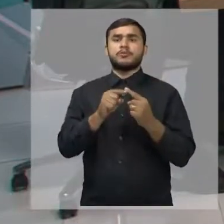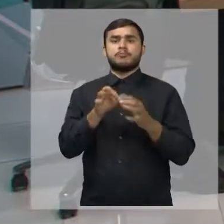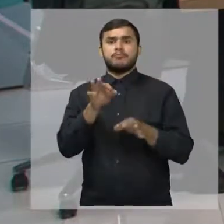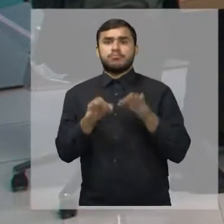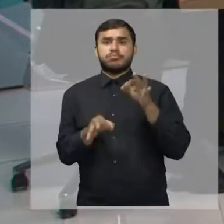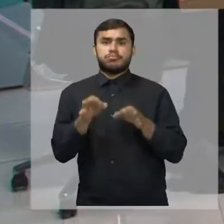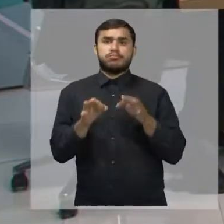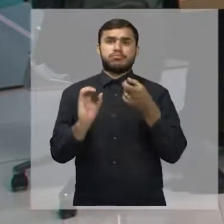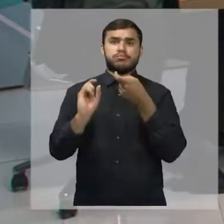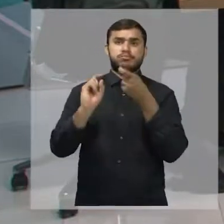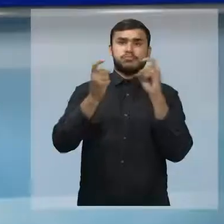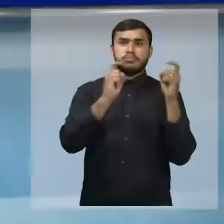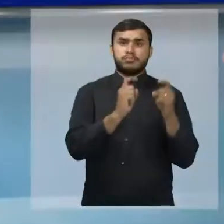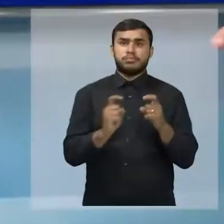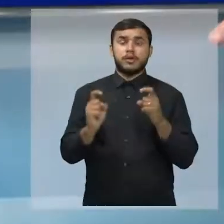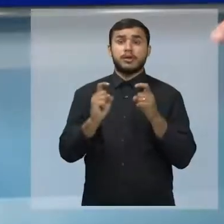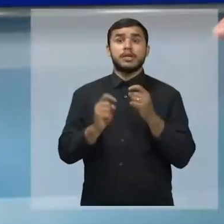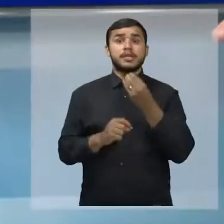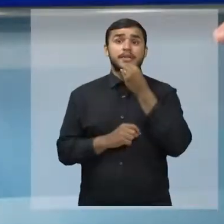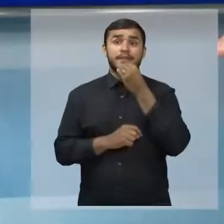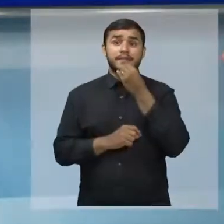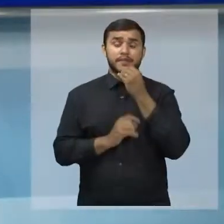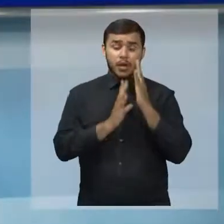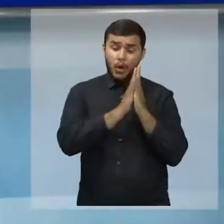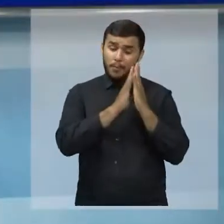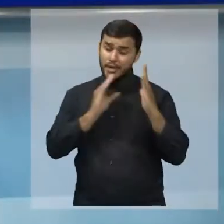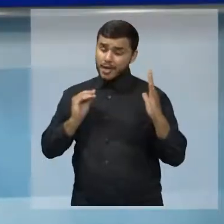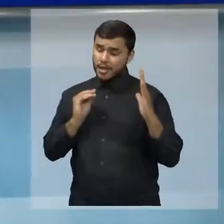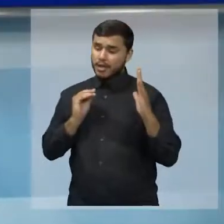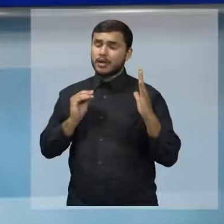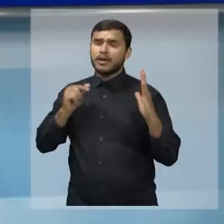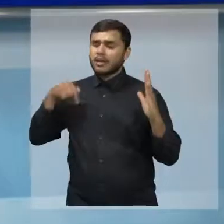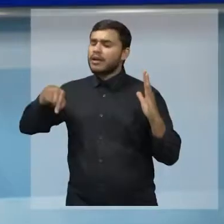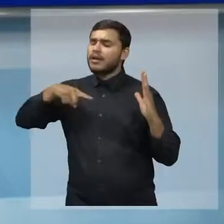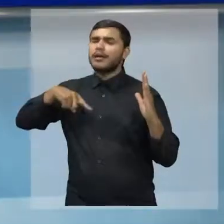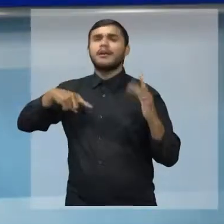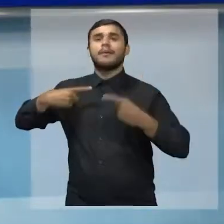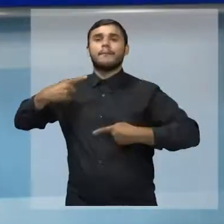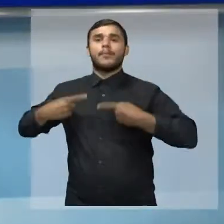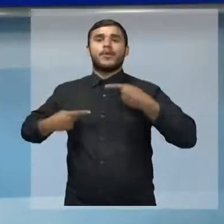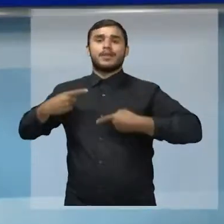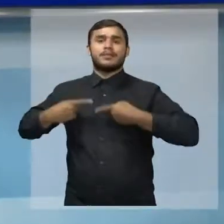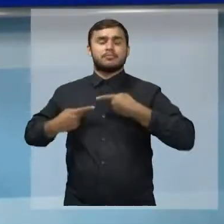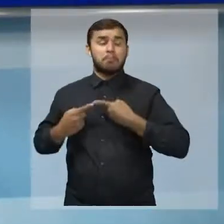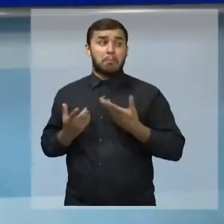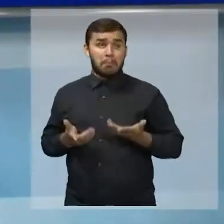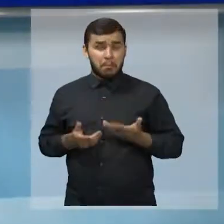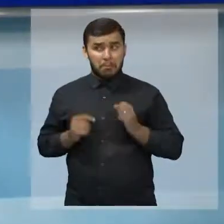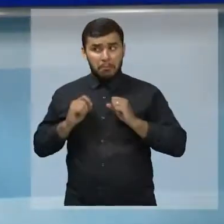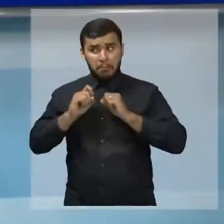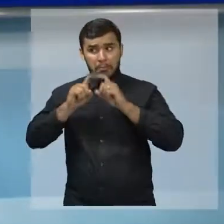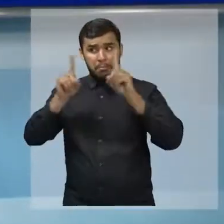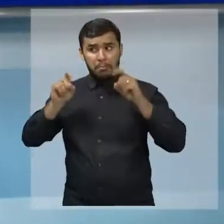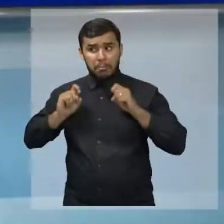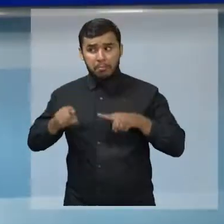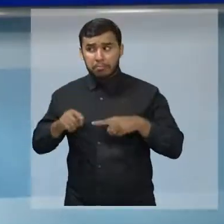política? É isso que eu quero colocar para os senhores, né? O sistema de